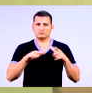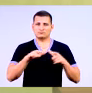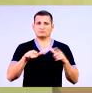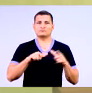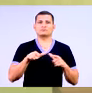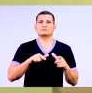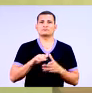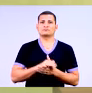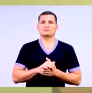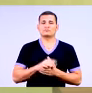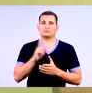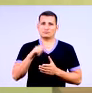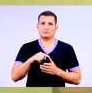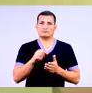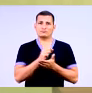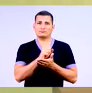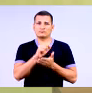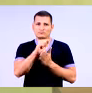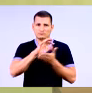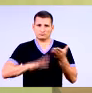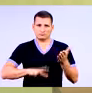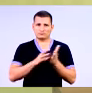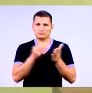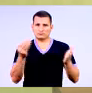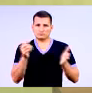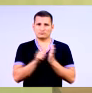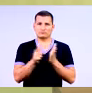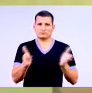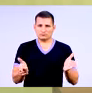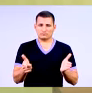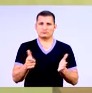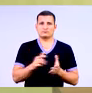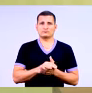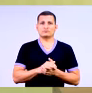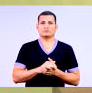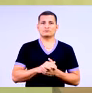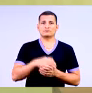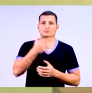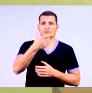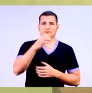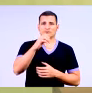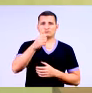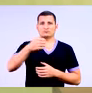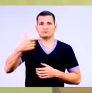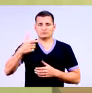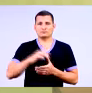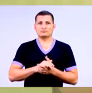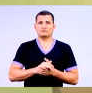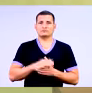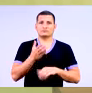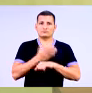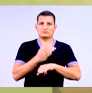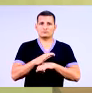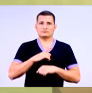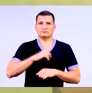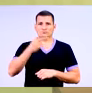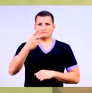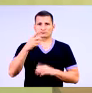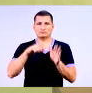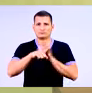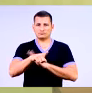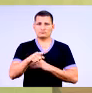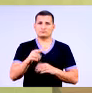do Jornal do Comércio de 10 de junho de 2012. E a nossa atividade ela consiste em duas perguntas, que os grupos aí nos